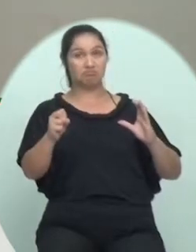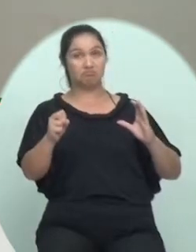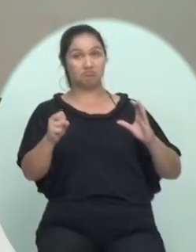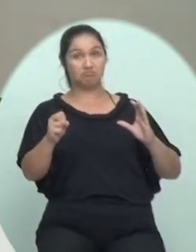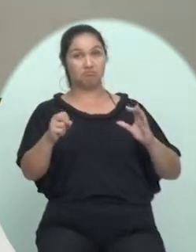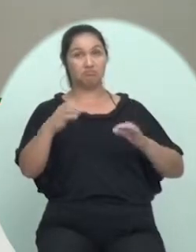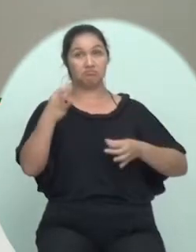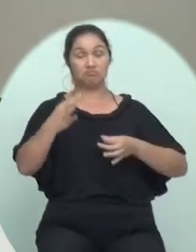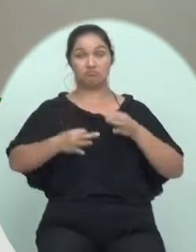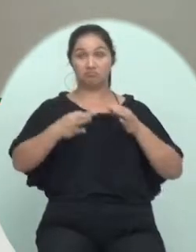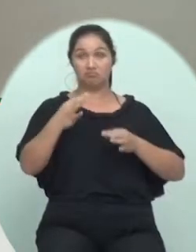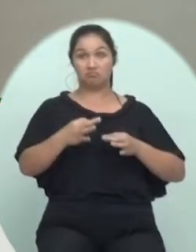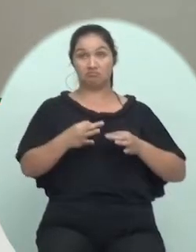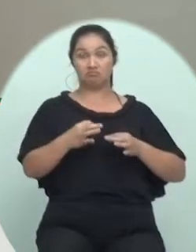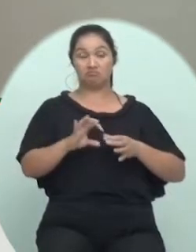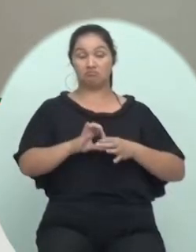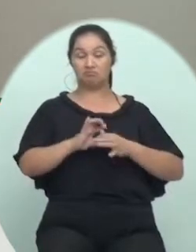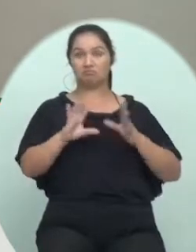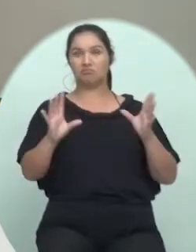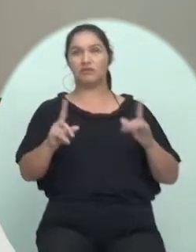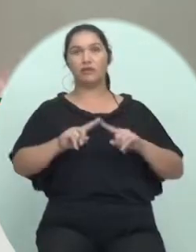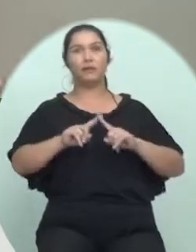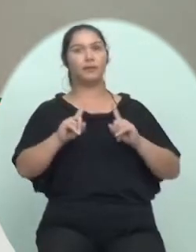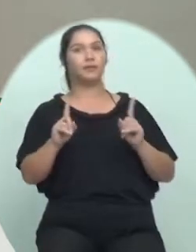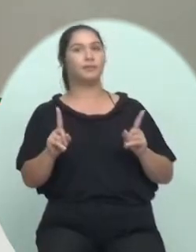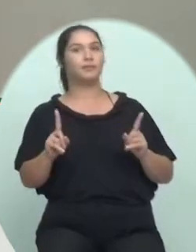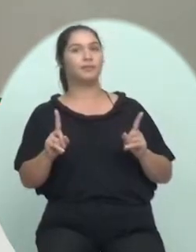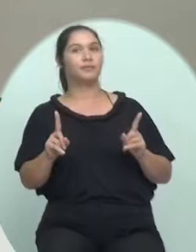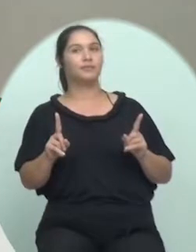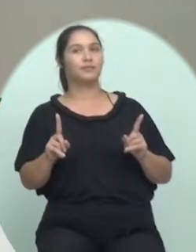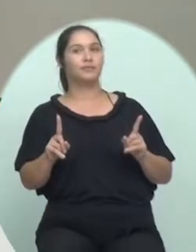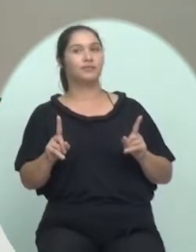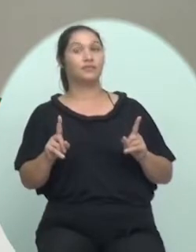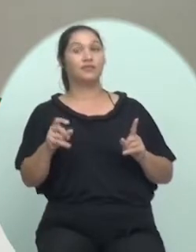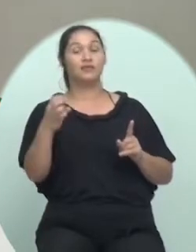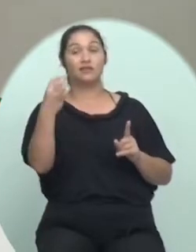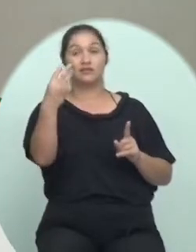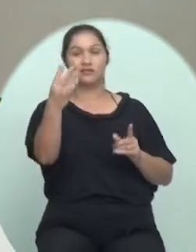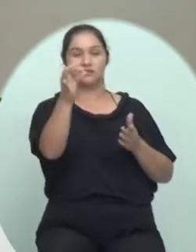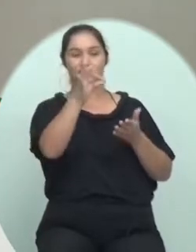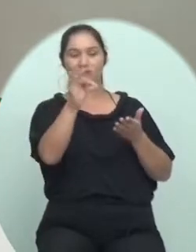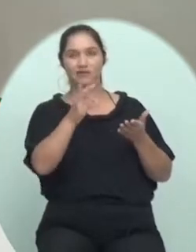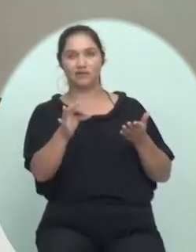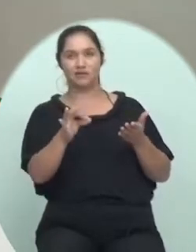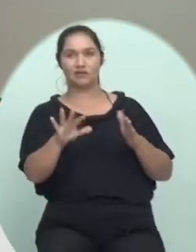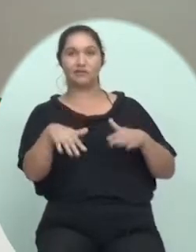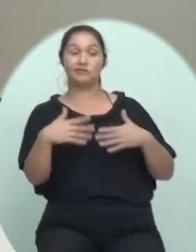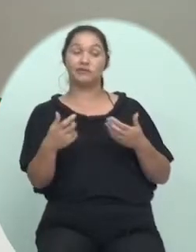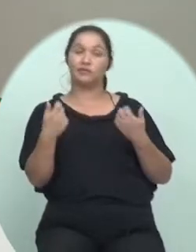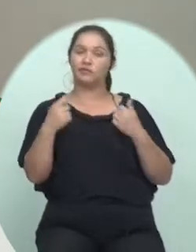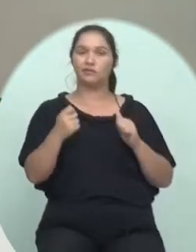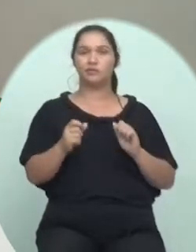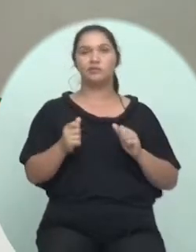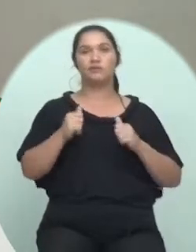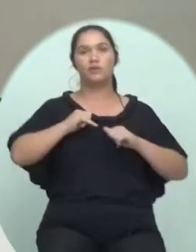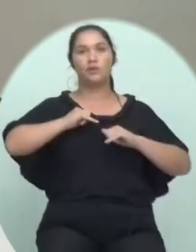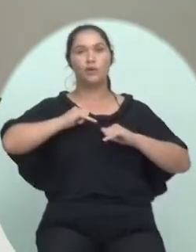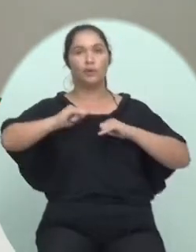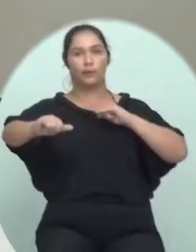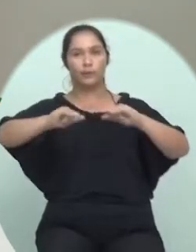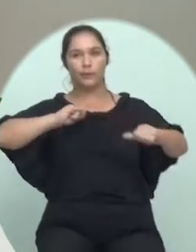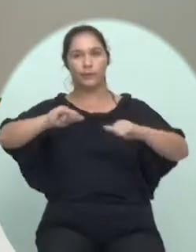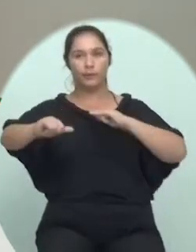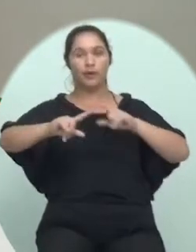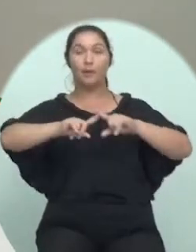8666, mas que não pode fugir disso. Por isso que ela não há necessidade de torná-la pública. Qualquer coisa